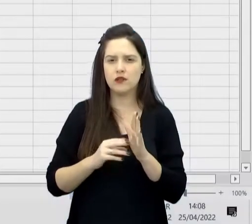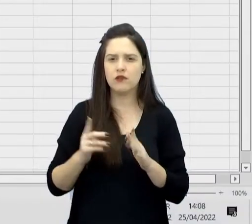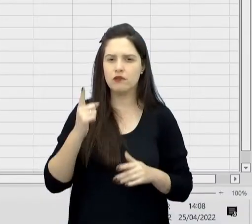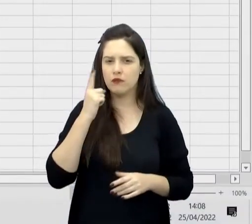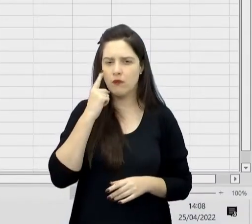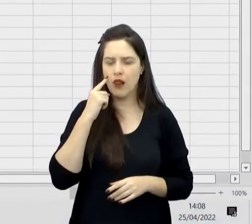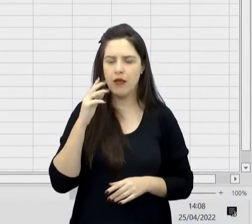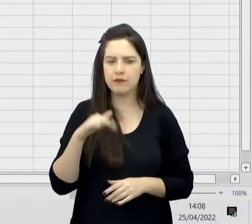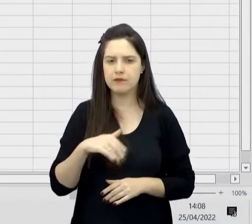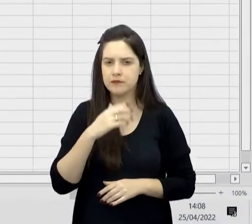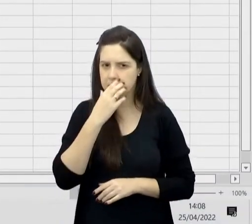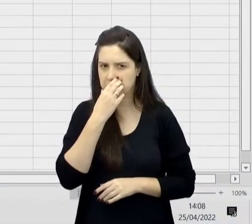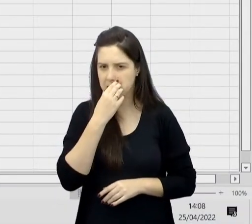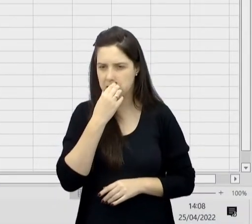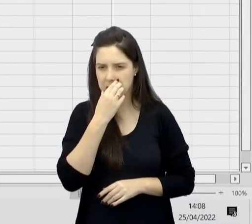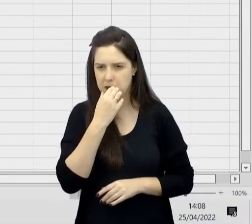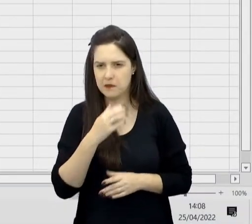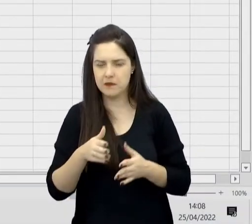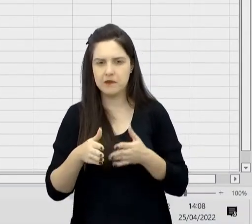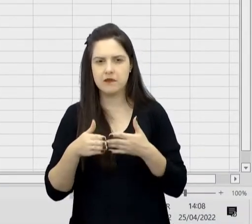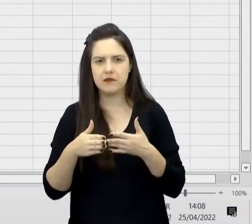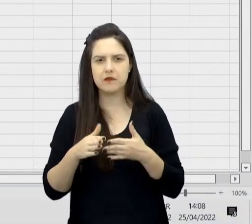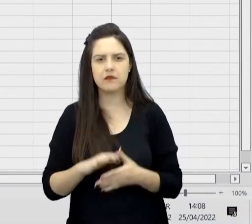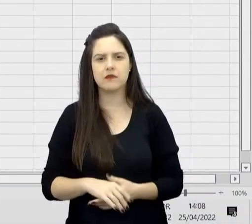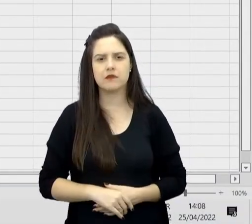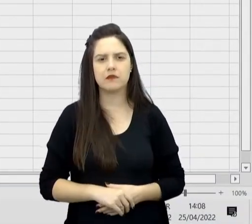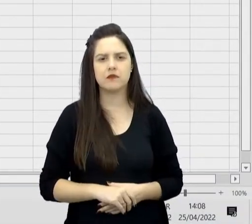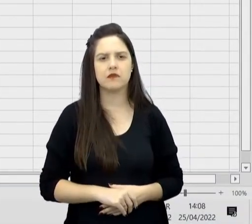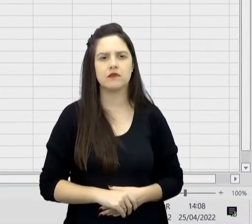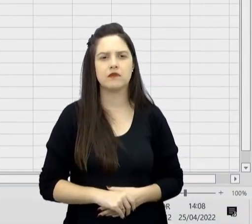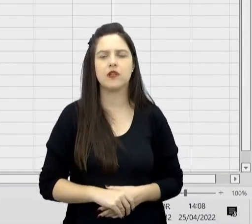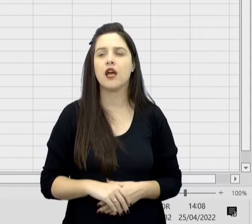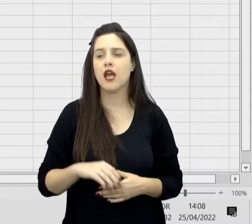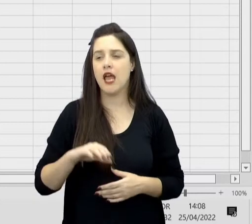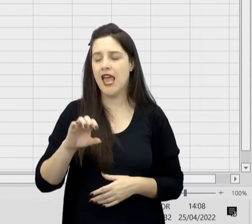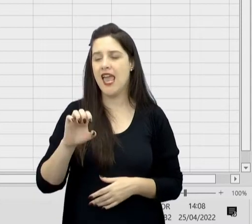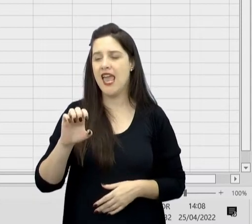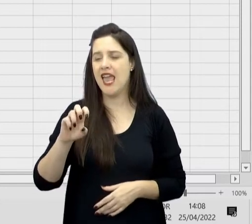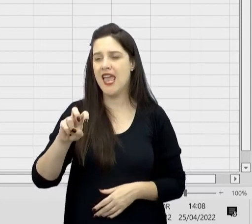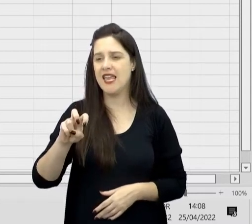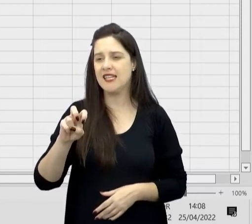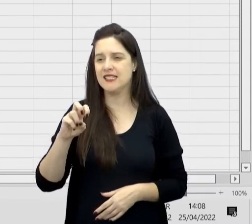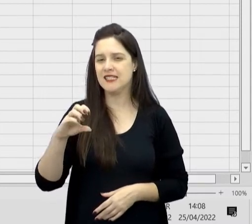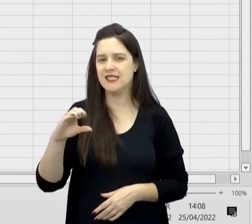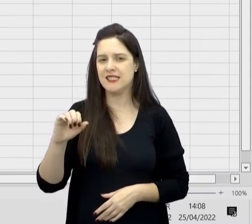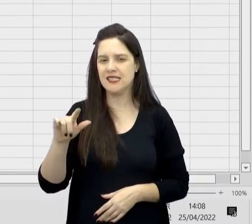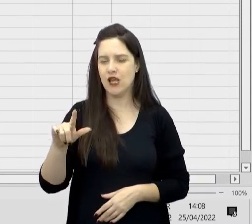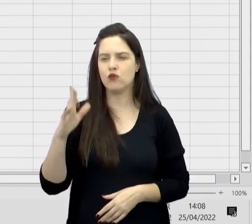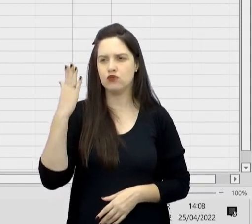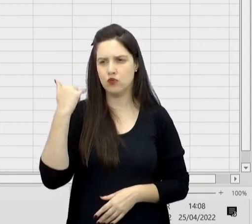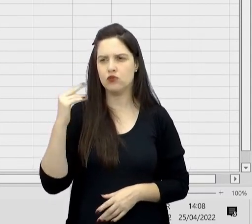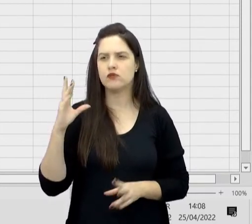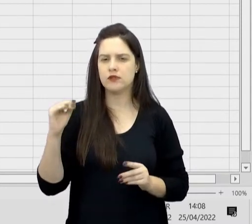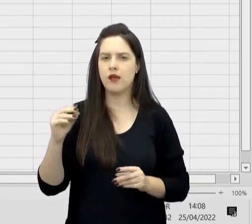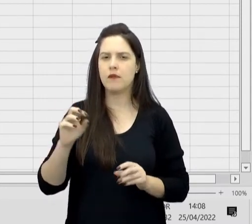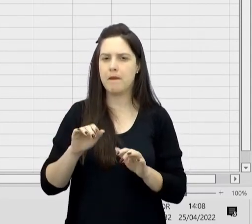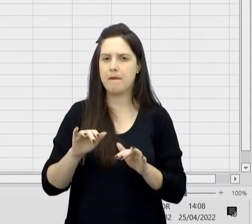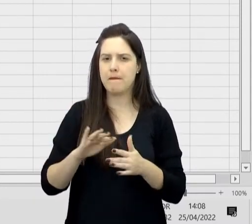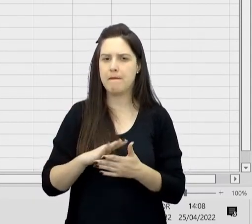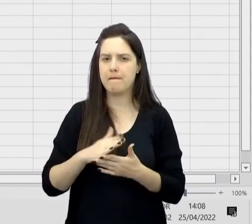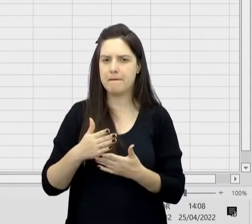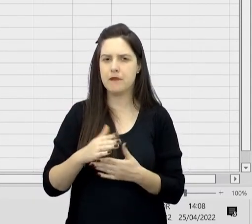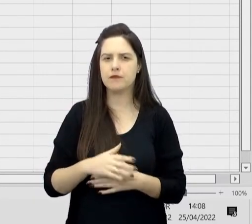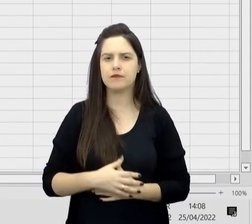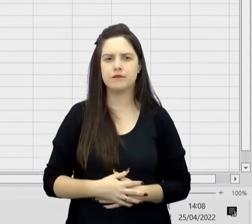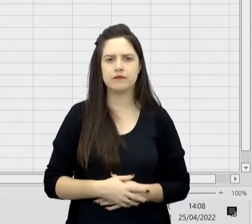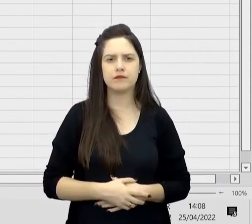então, por favor. Então a gente tem aqui o Excel, acho que todo mundo já sabe mexer, né? No Excel, já ensinei aí todo